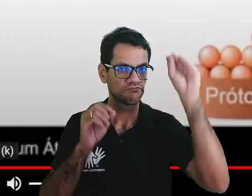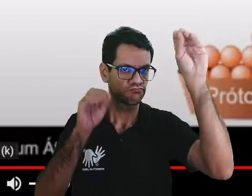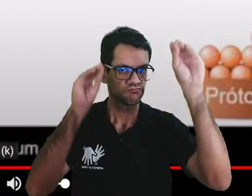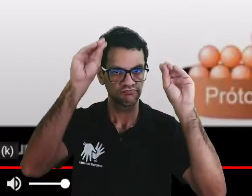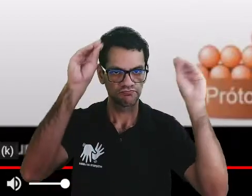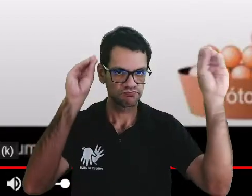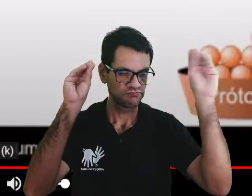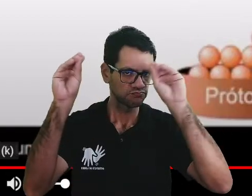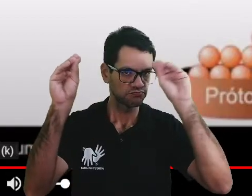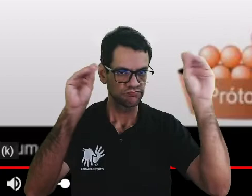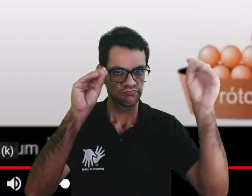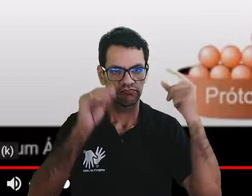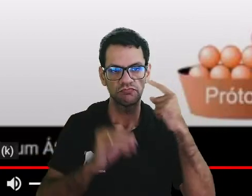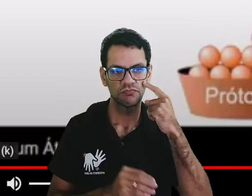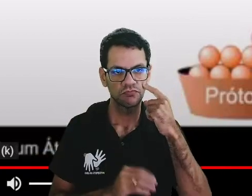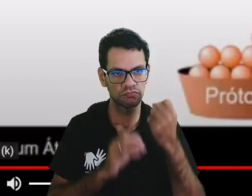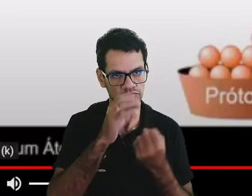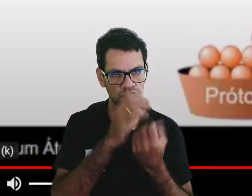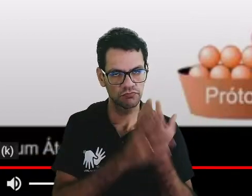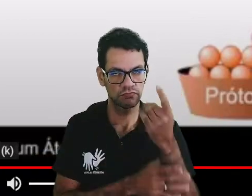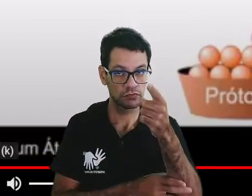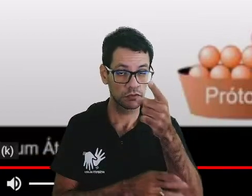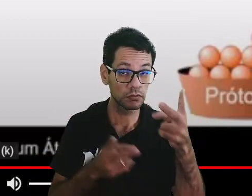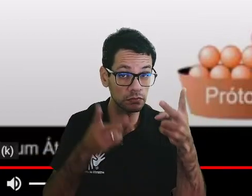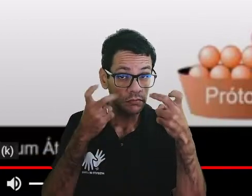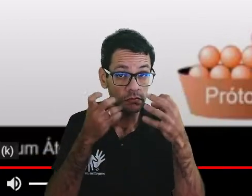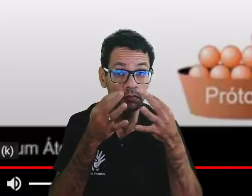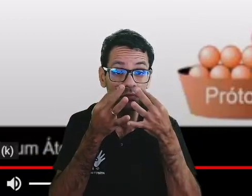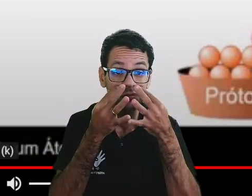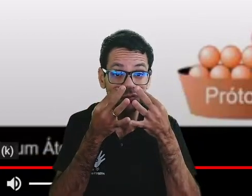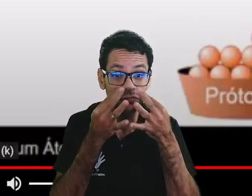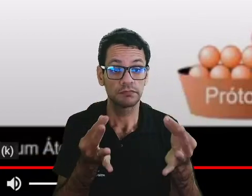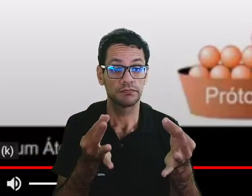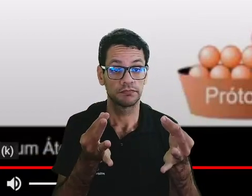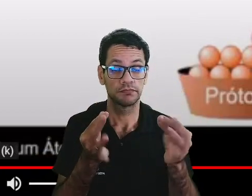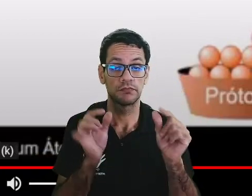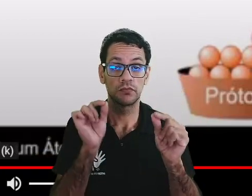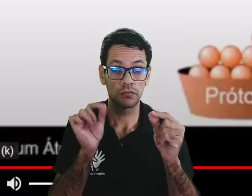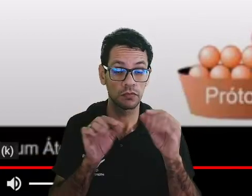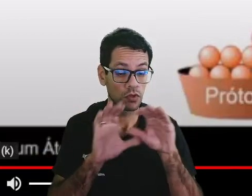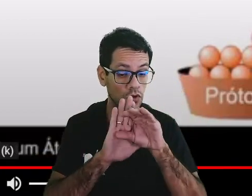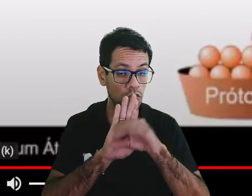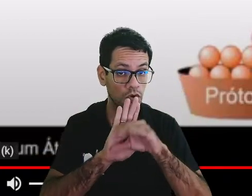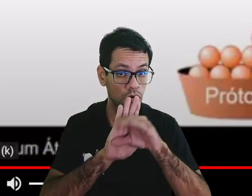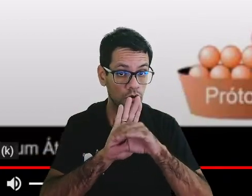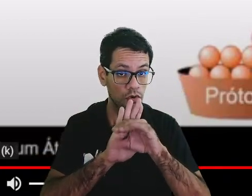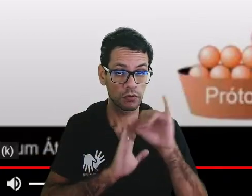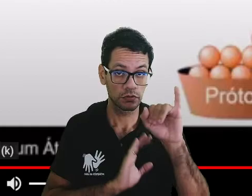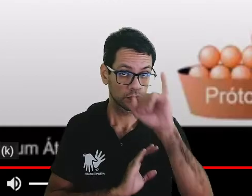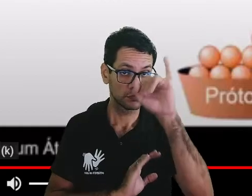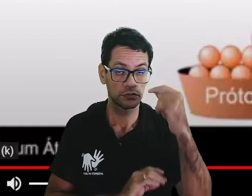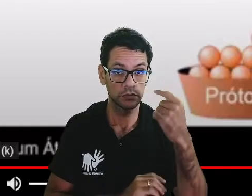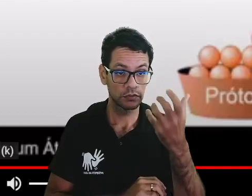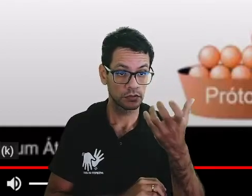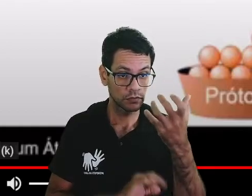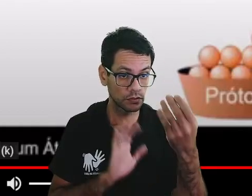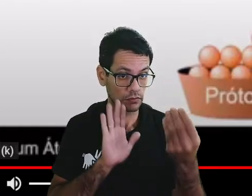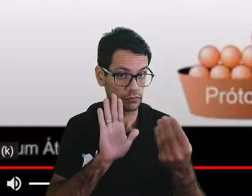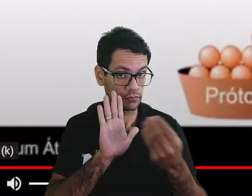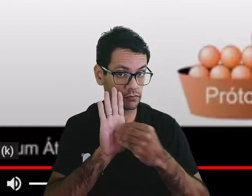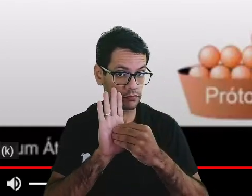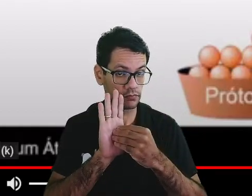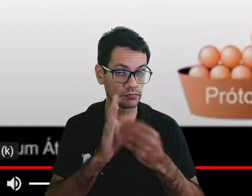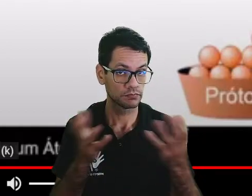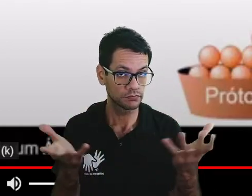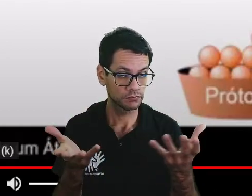montar dois átomos aqui e quero que vocês prestem atenção em dois conceitos importantes que eu já quero colocar nessa aula,